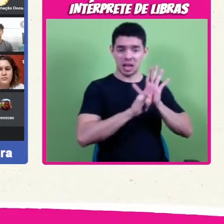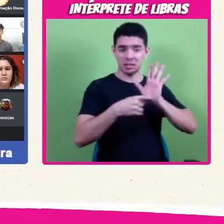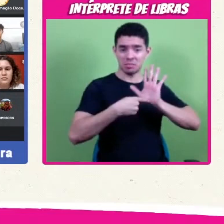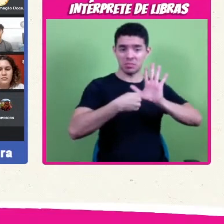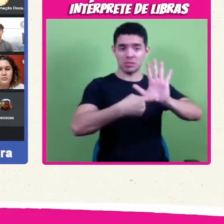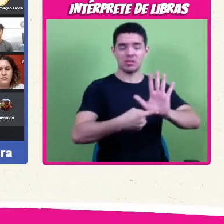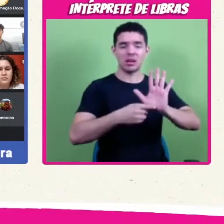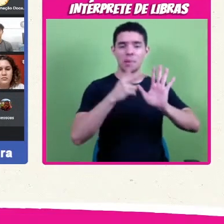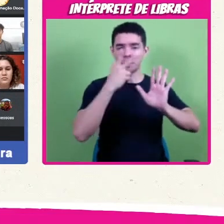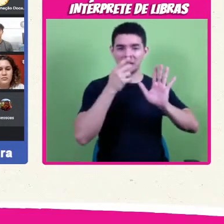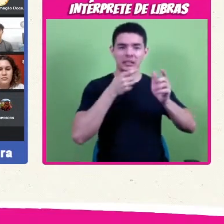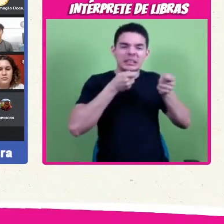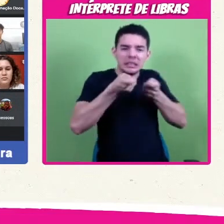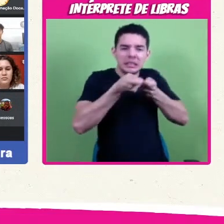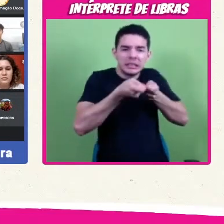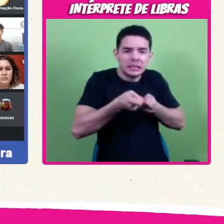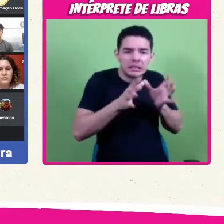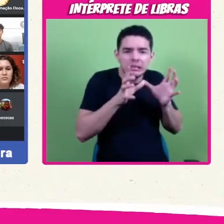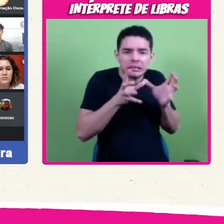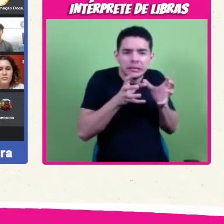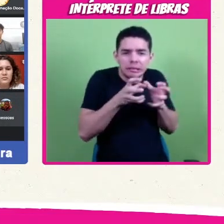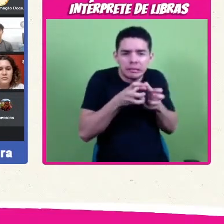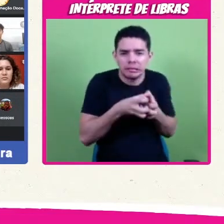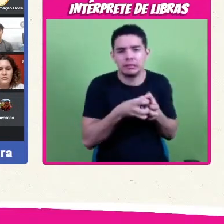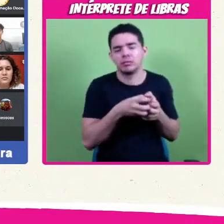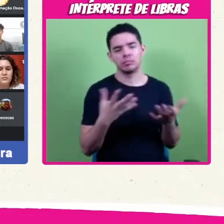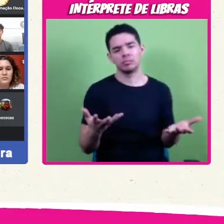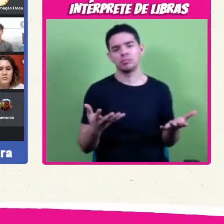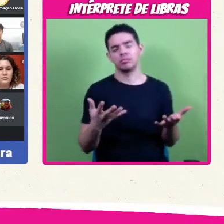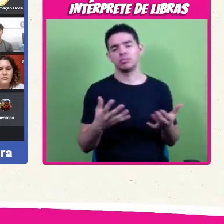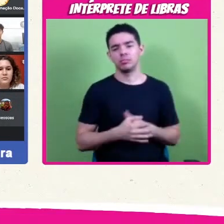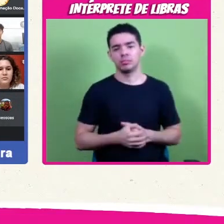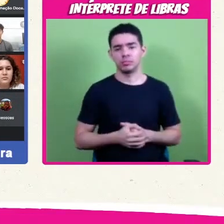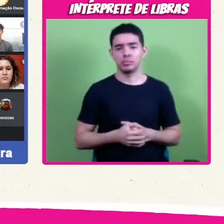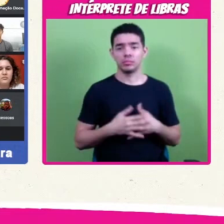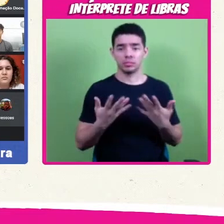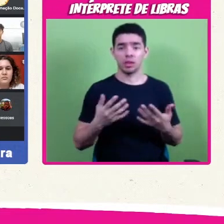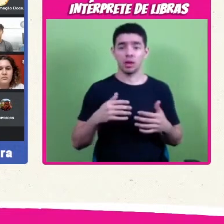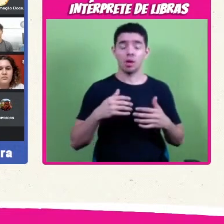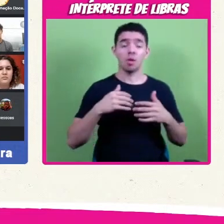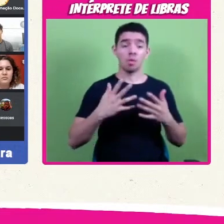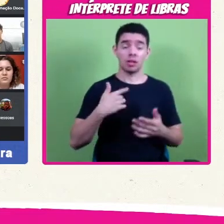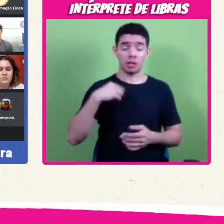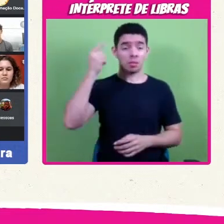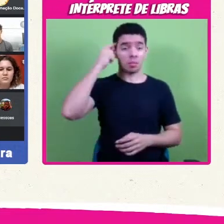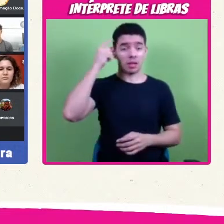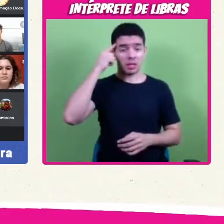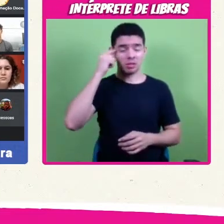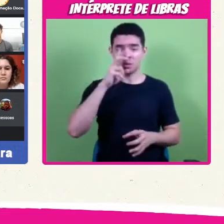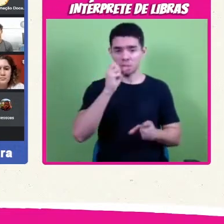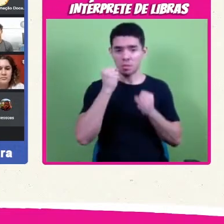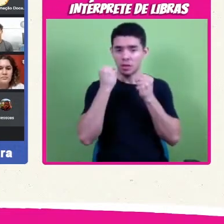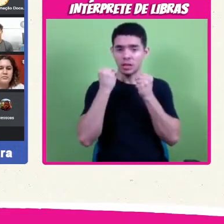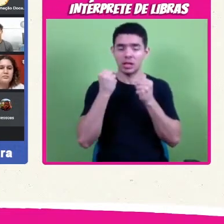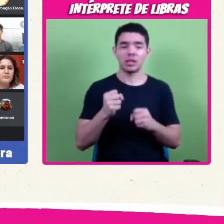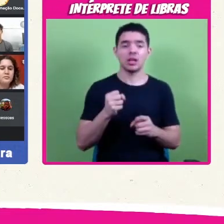afeto que a gente pode ter e experimentar ao longo da nossa vida. Então, quando eu penso na potencialidade desses